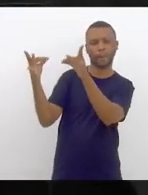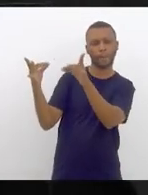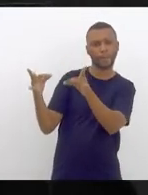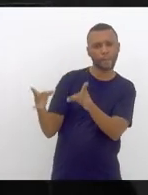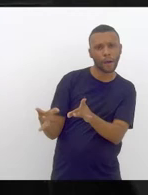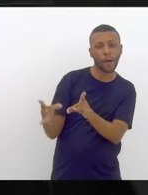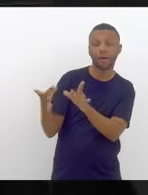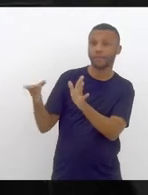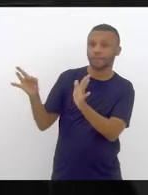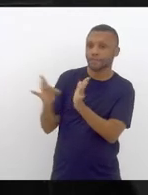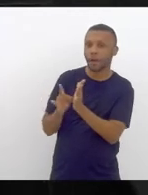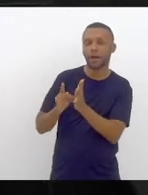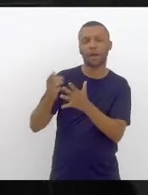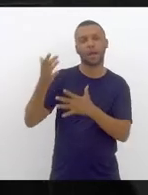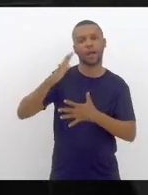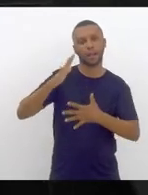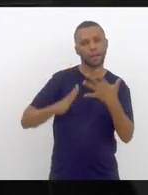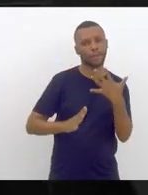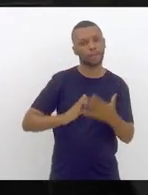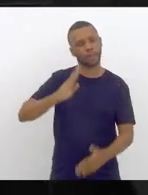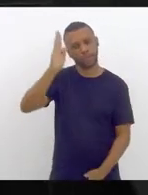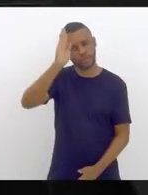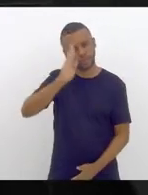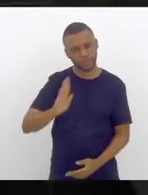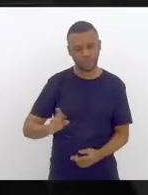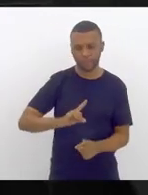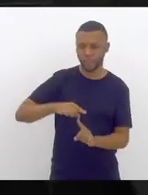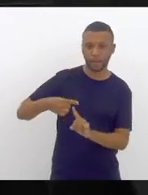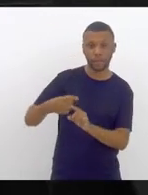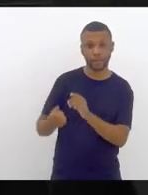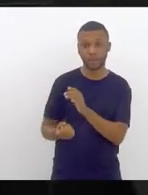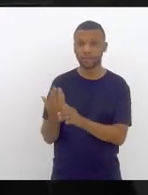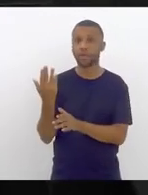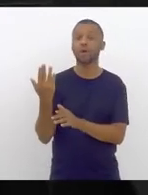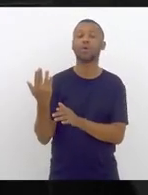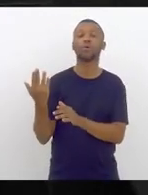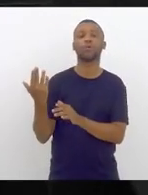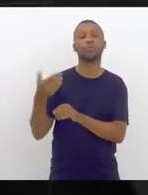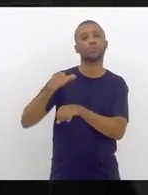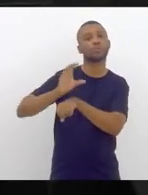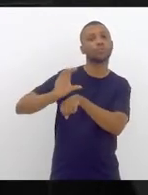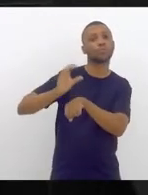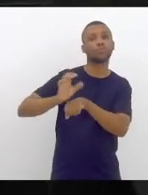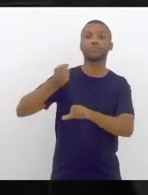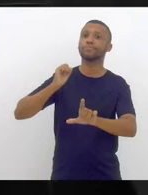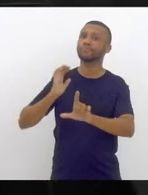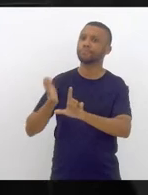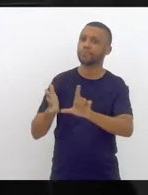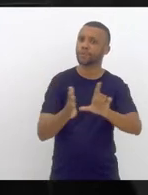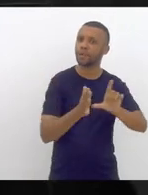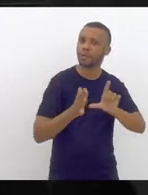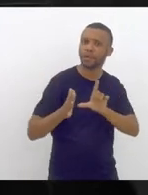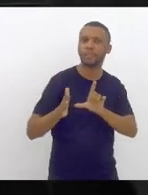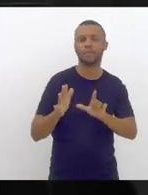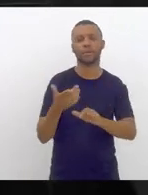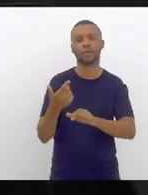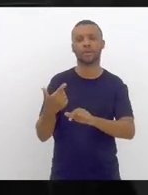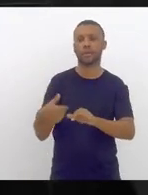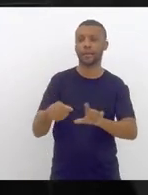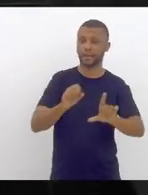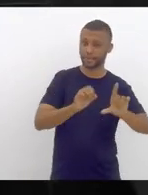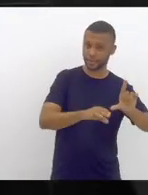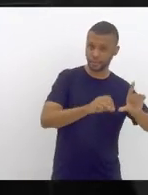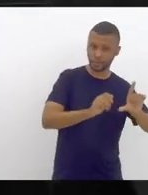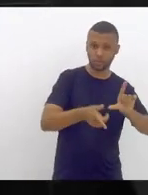oficializa a língua brasileira de sinais no Brasil a criação implementação do curso dos cursos de letras libras licenciatura e bacharelado